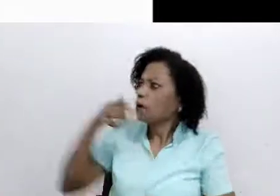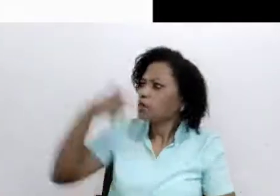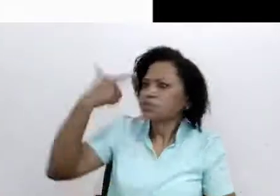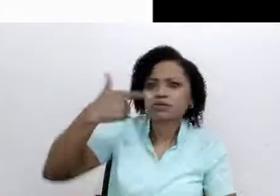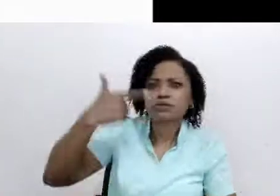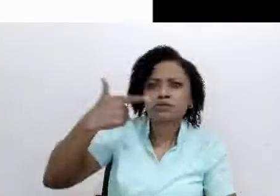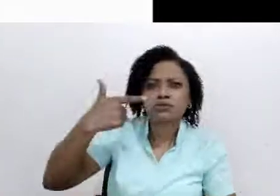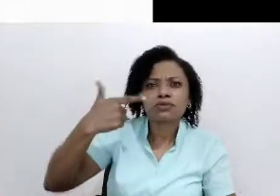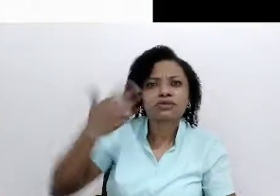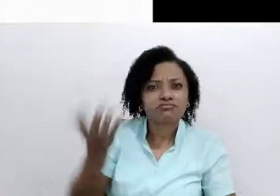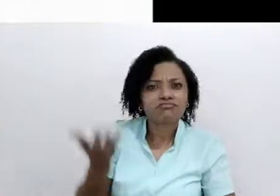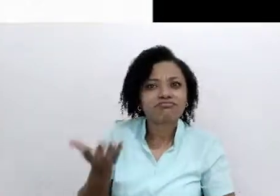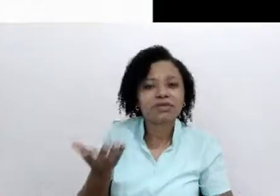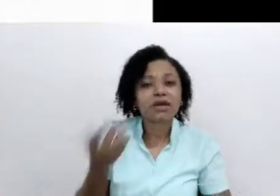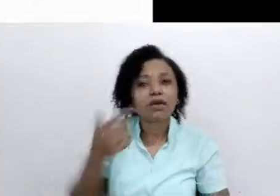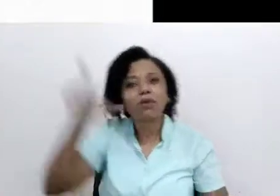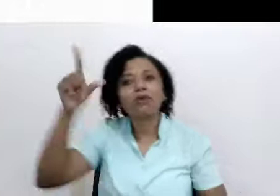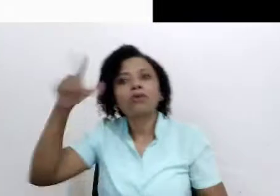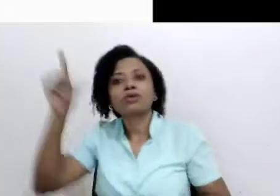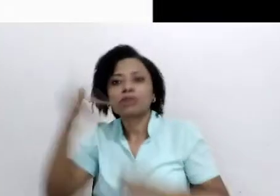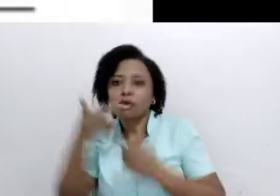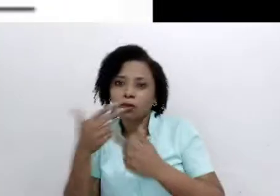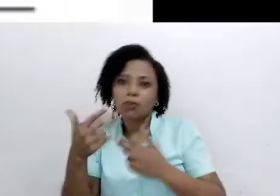qualquer outras cores.